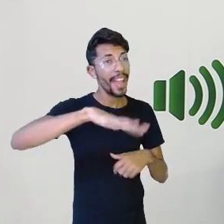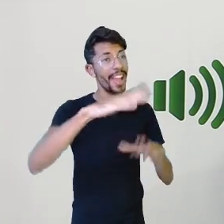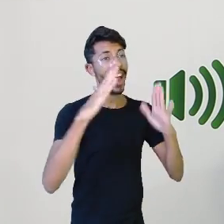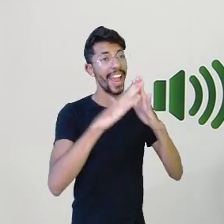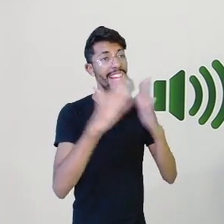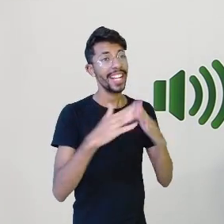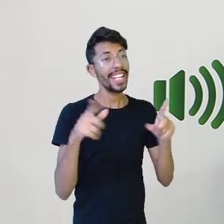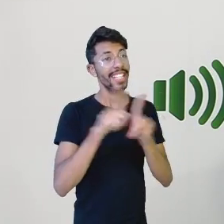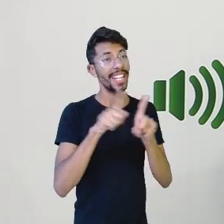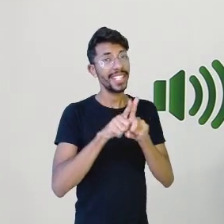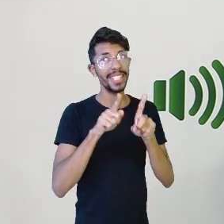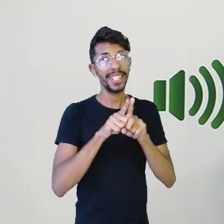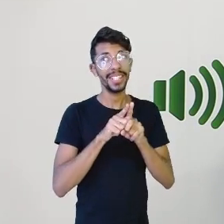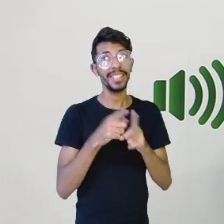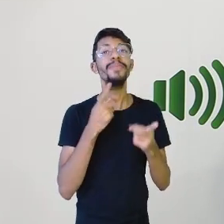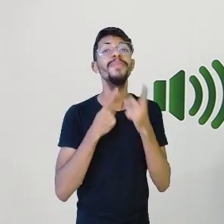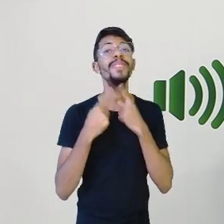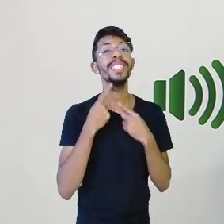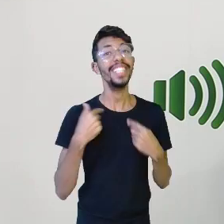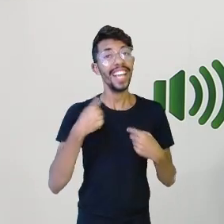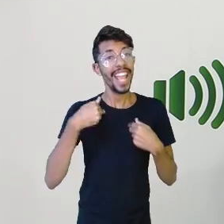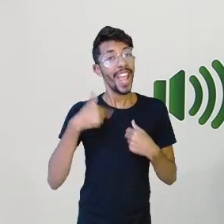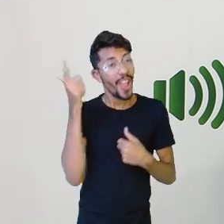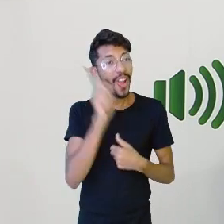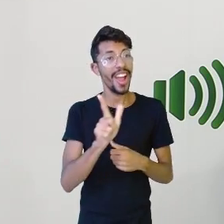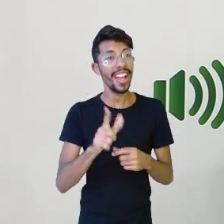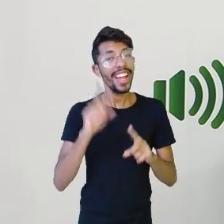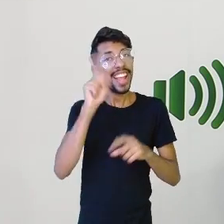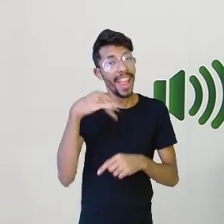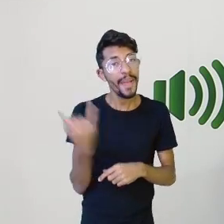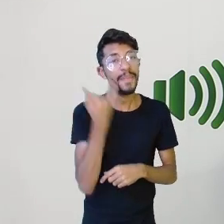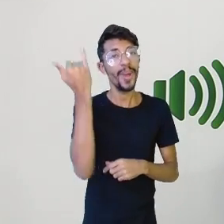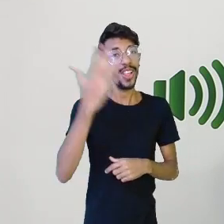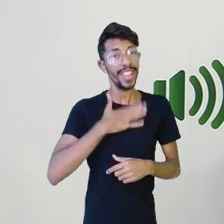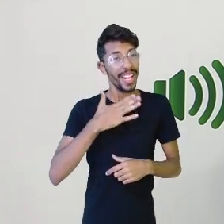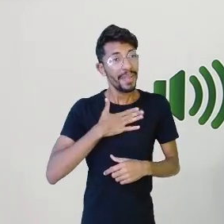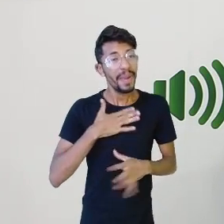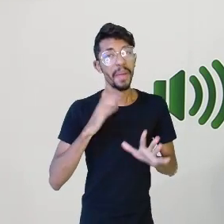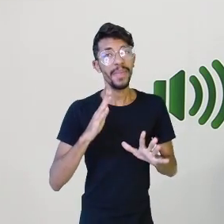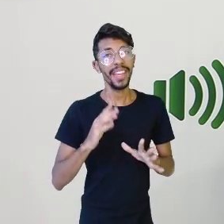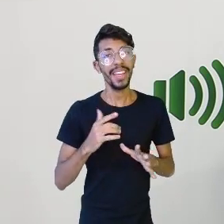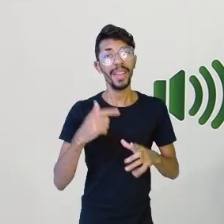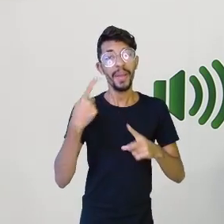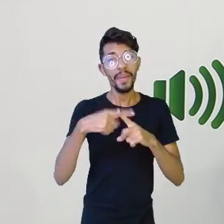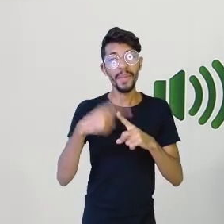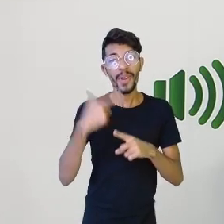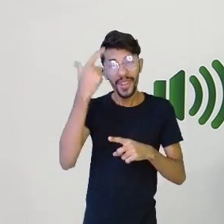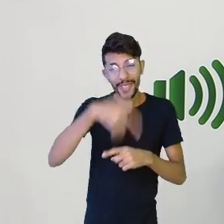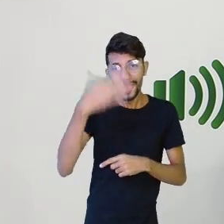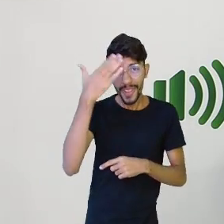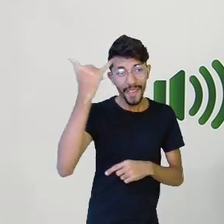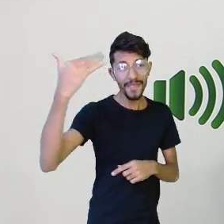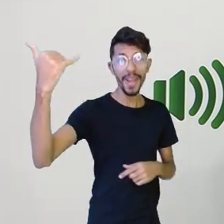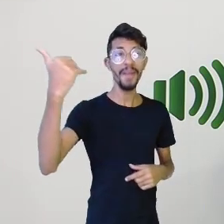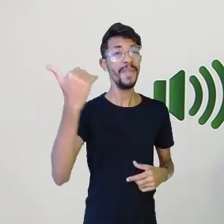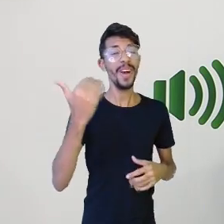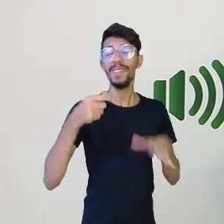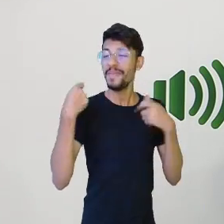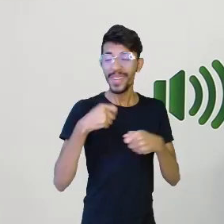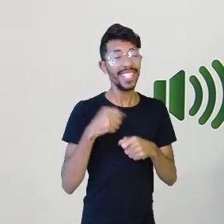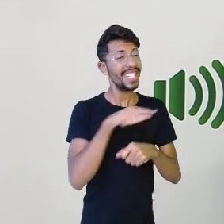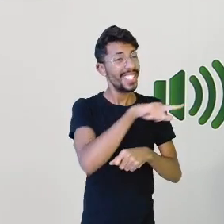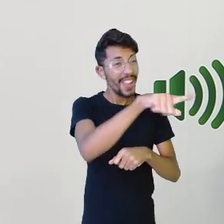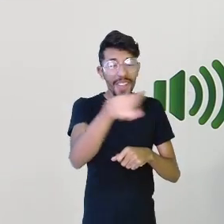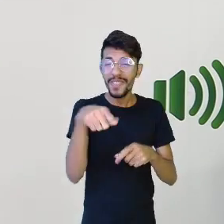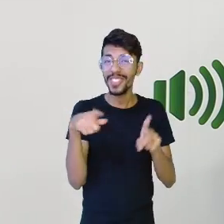Isso é importante para o desenvolvimento, aqui para o desempenho. Eu que sou uma atleta de renome internacional, eu preciso que